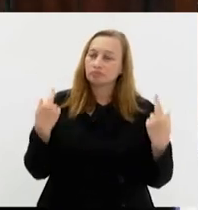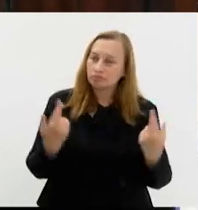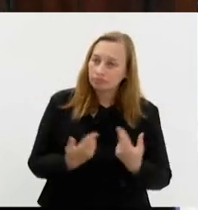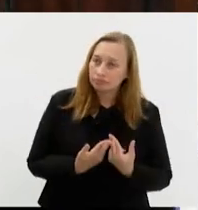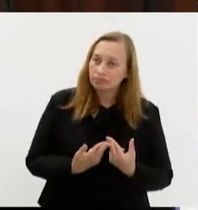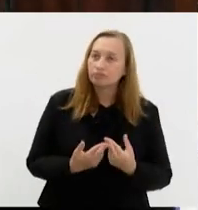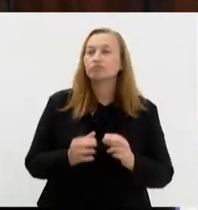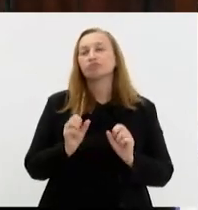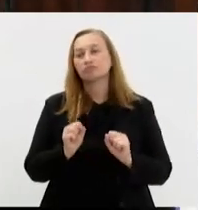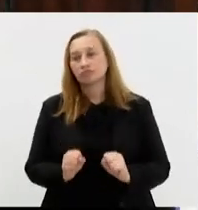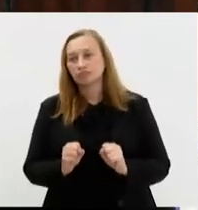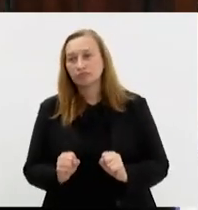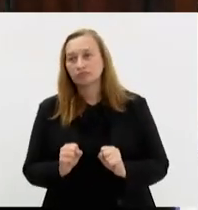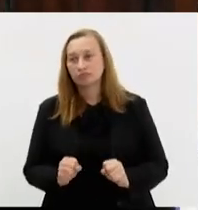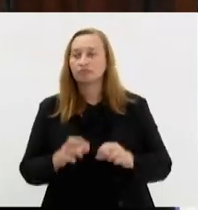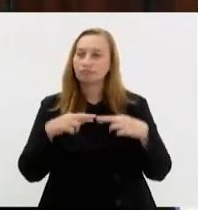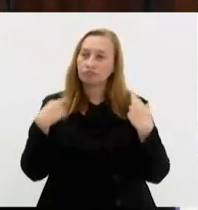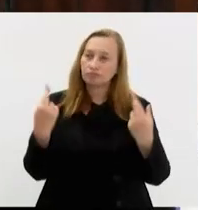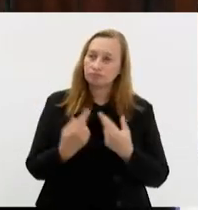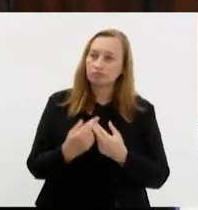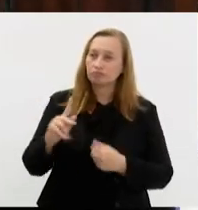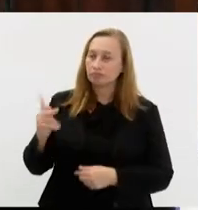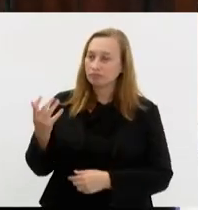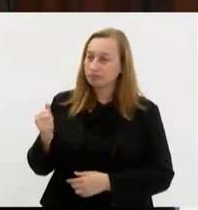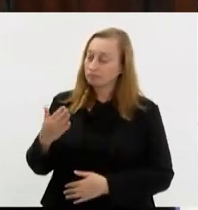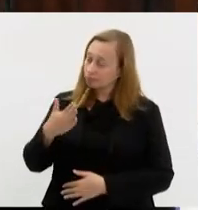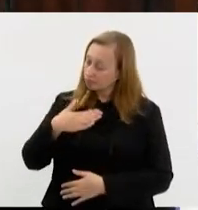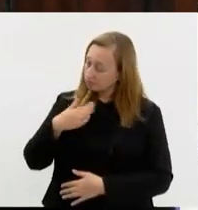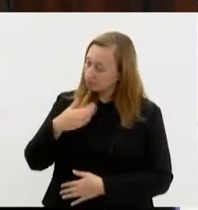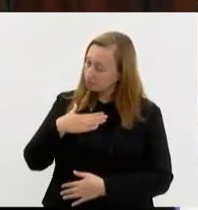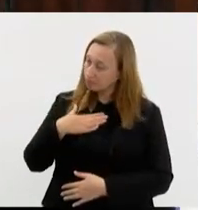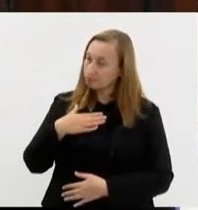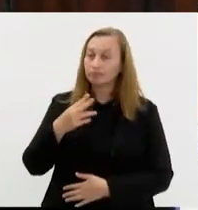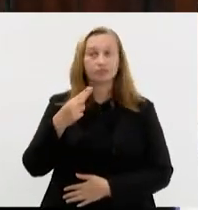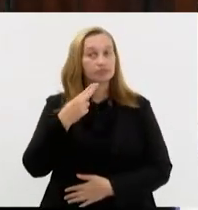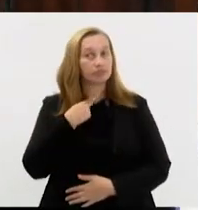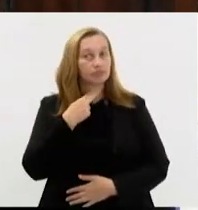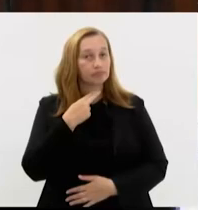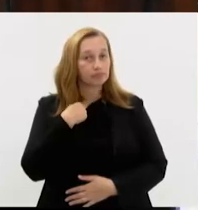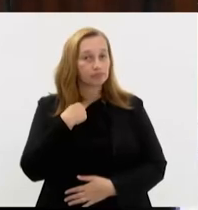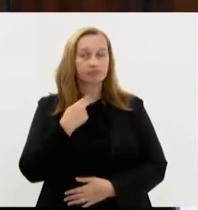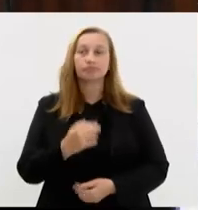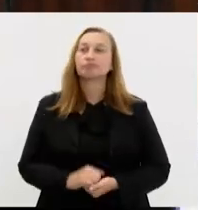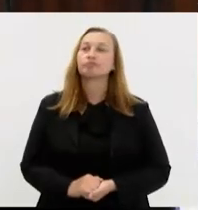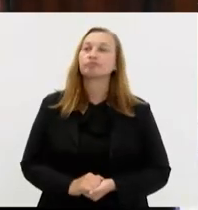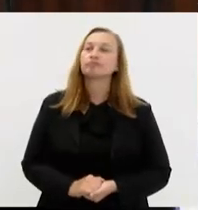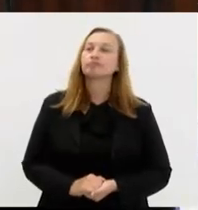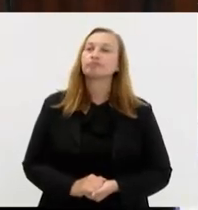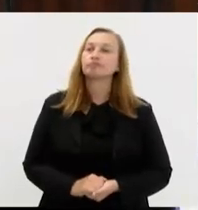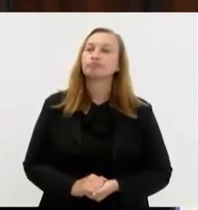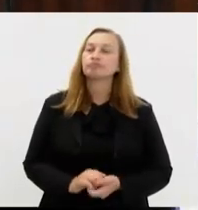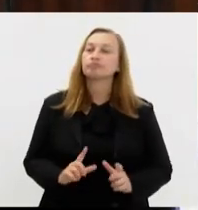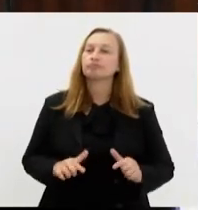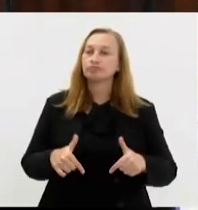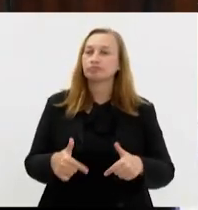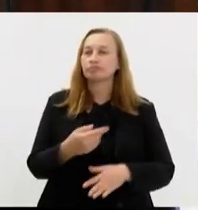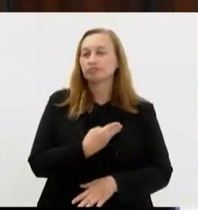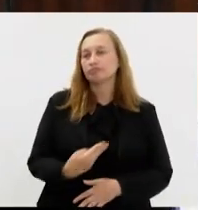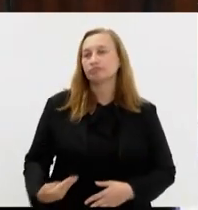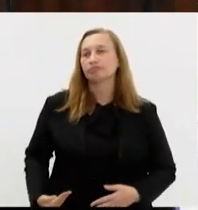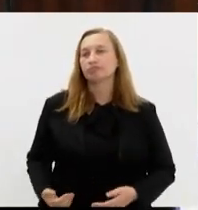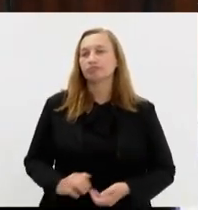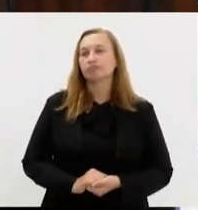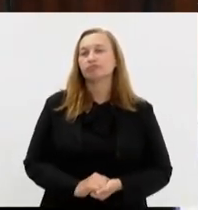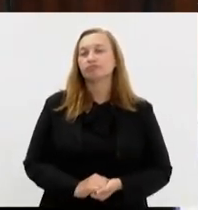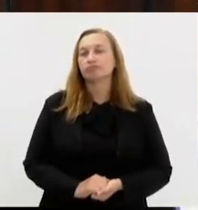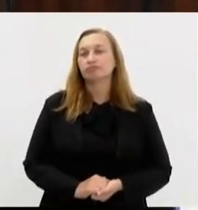e posso fazer reunião de campanha minha mas não posso fazer um ato público